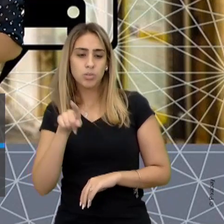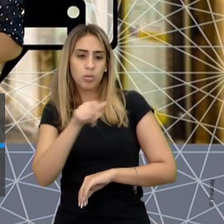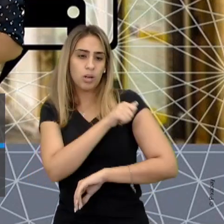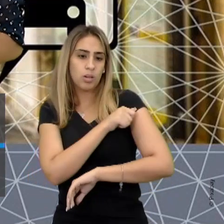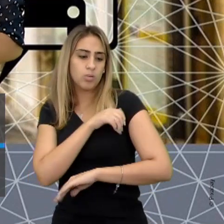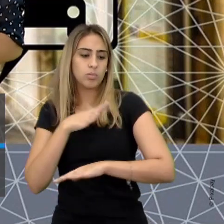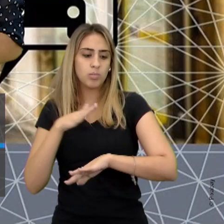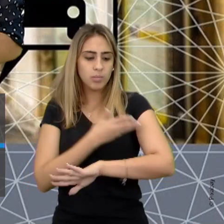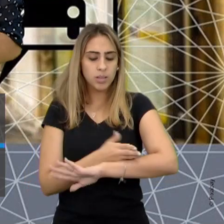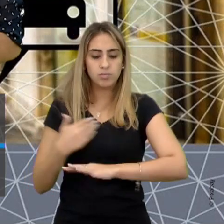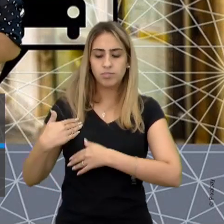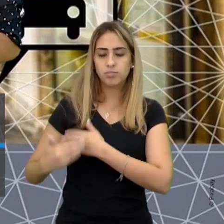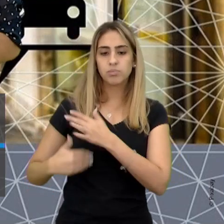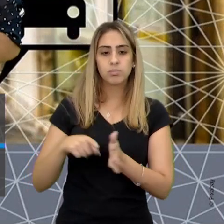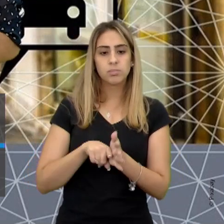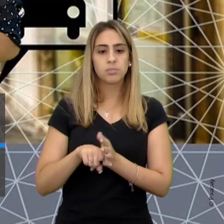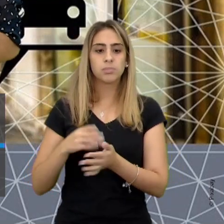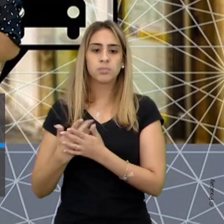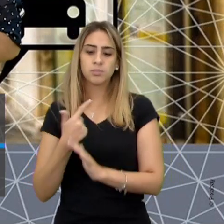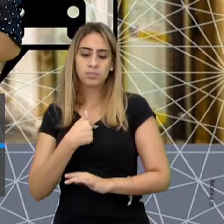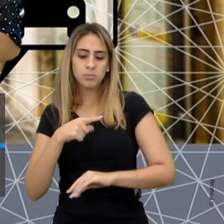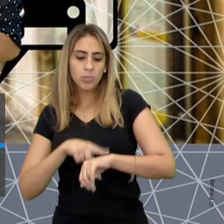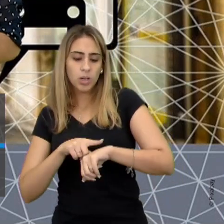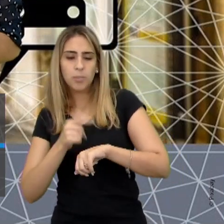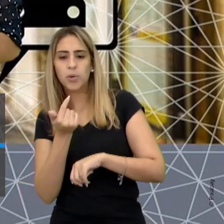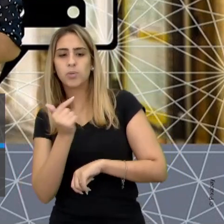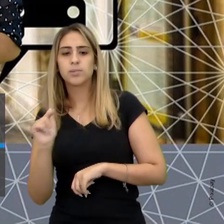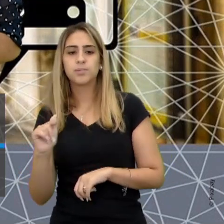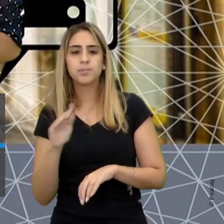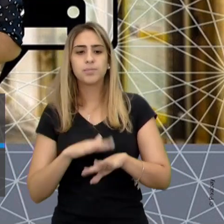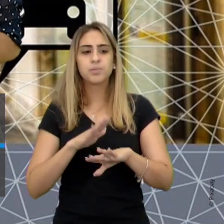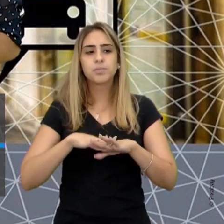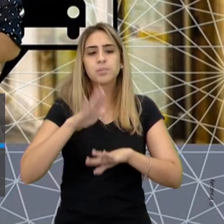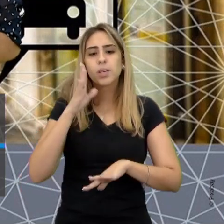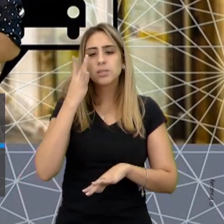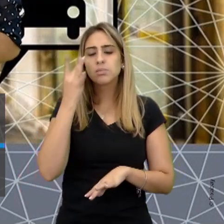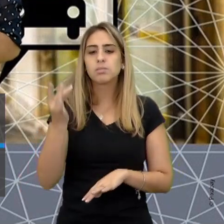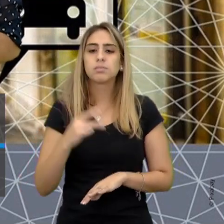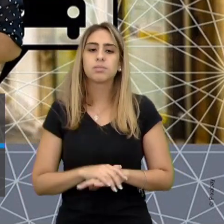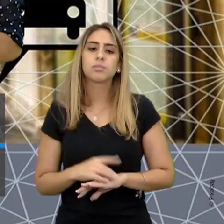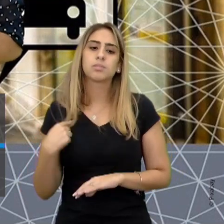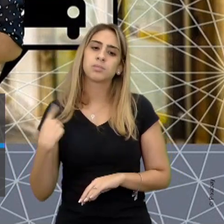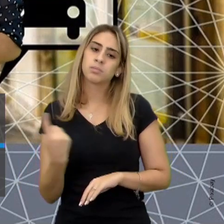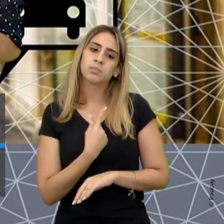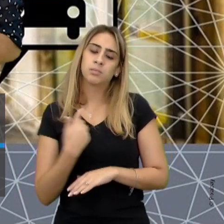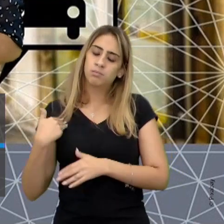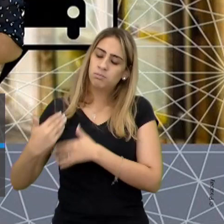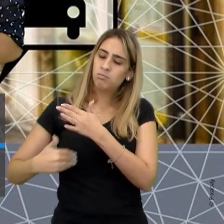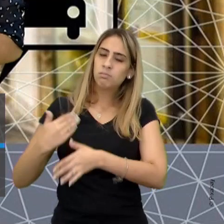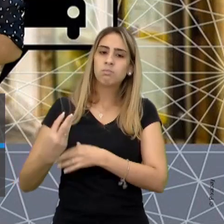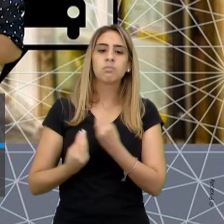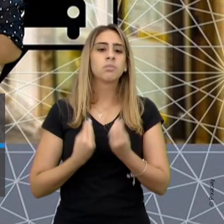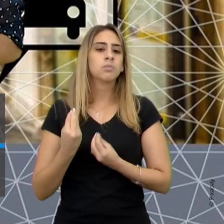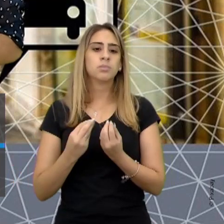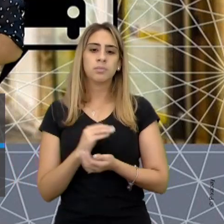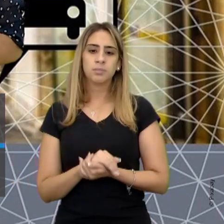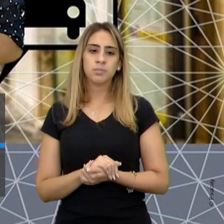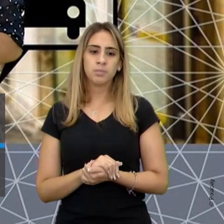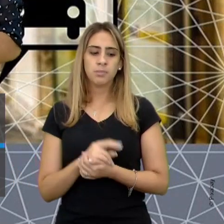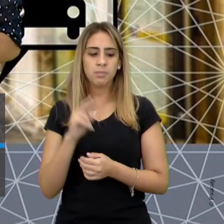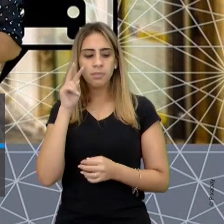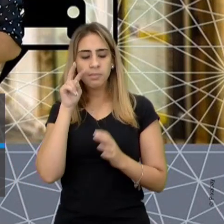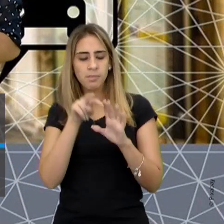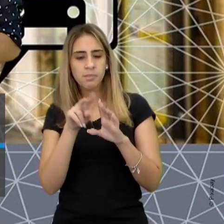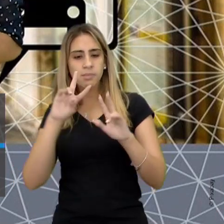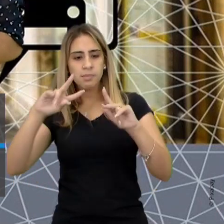começa a analisar a aula e às vezes tem um tema ou outro que acaba chamando mais atenção. E aí a gente dá a dica, ó, entra lá, veja um